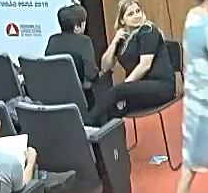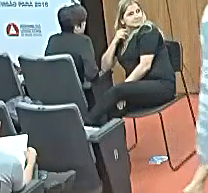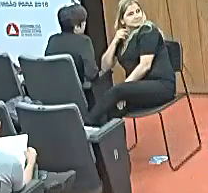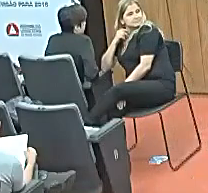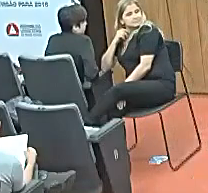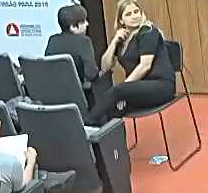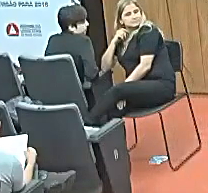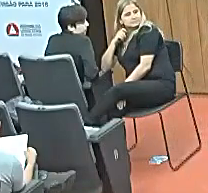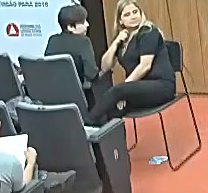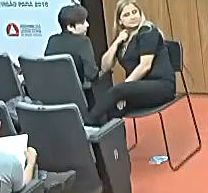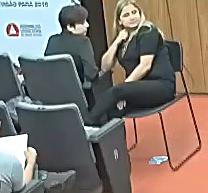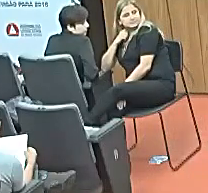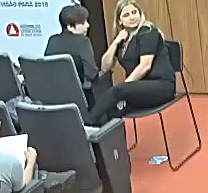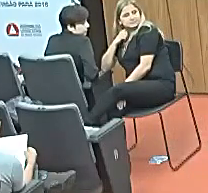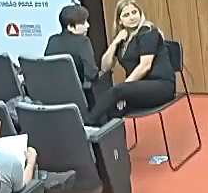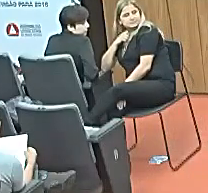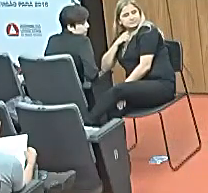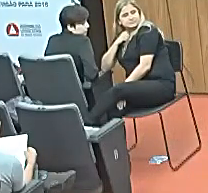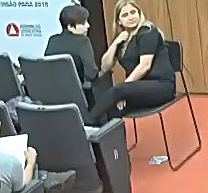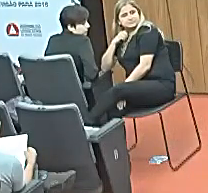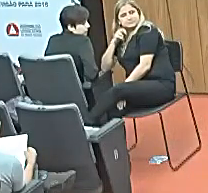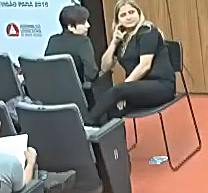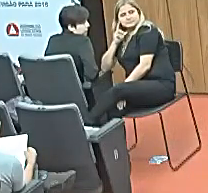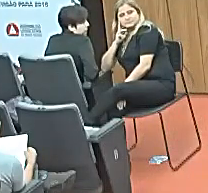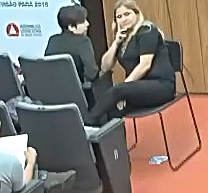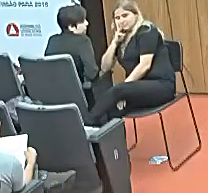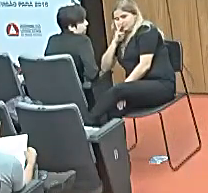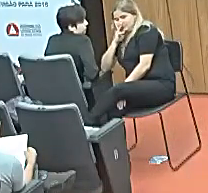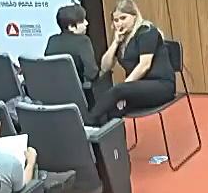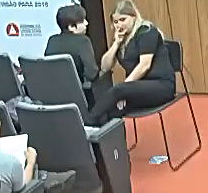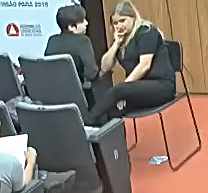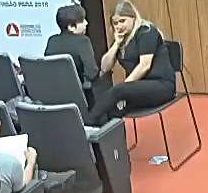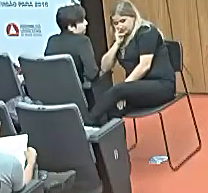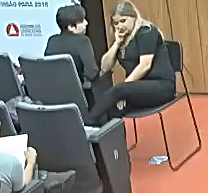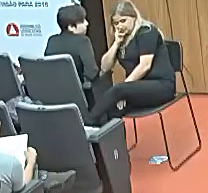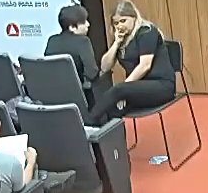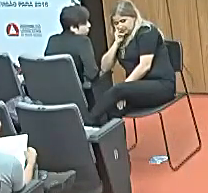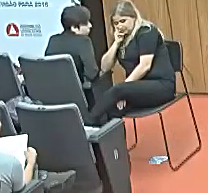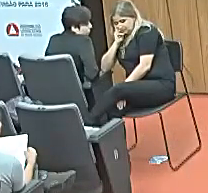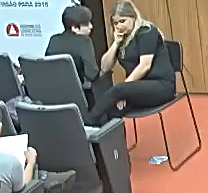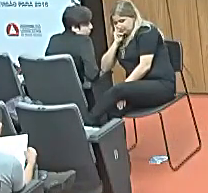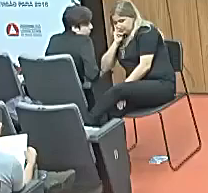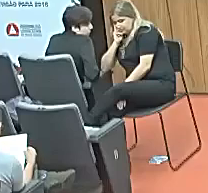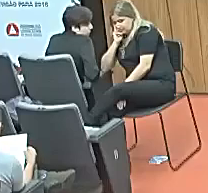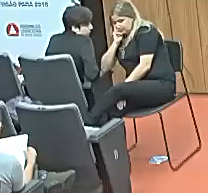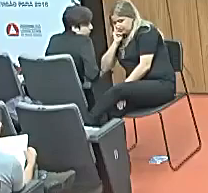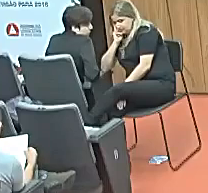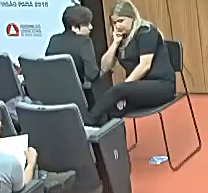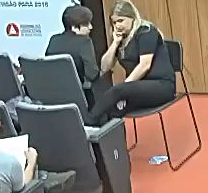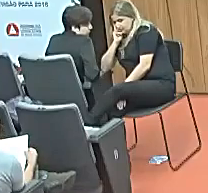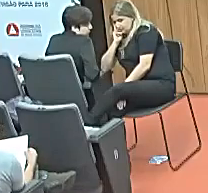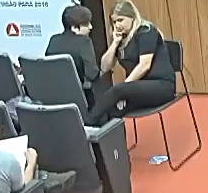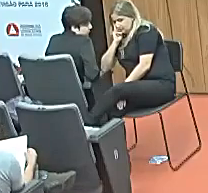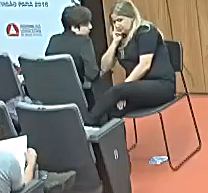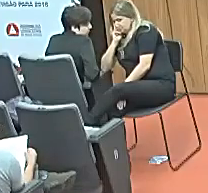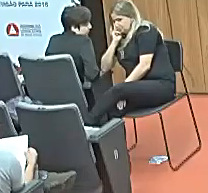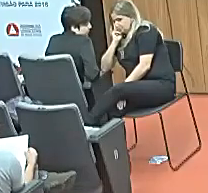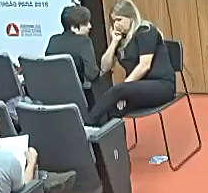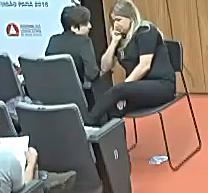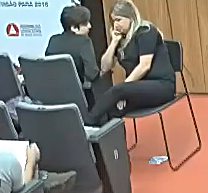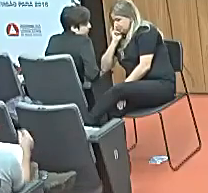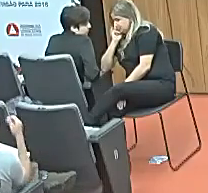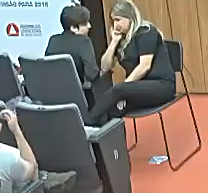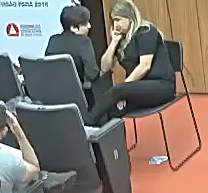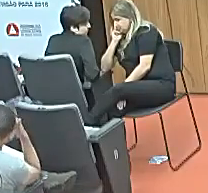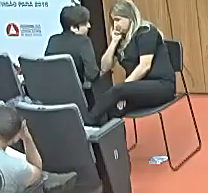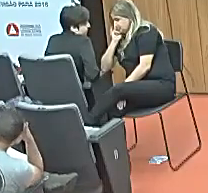o fortalecimento do campo e também para o fortalecimento da agricultura familiar considerando que a sucessão rural é um debate